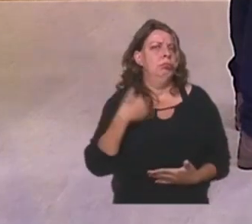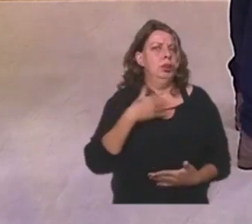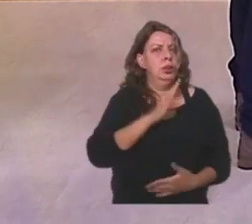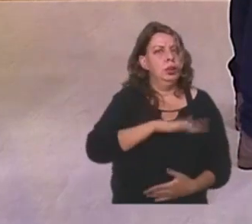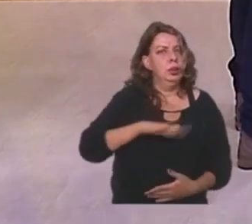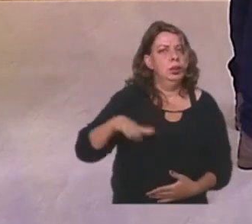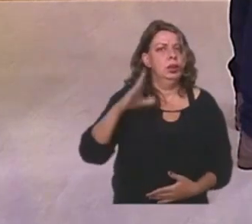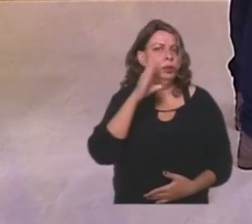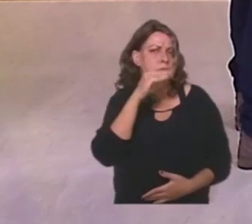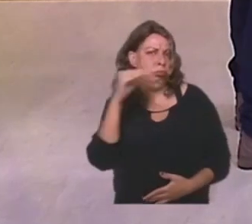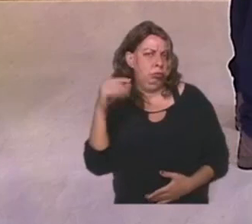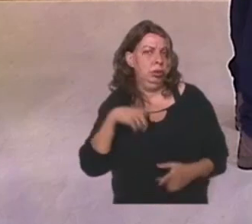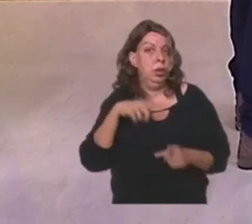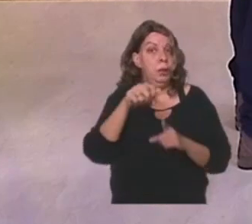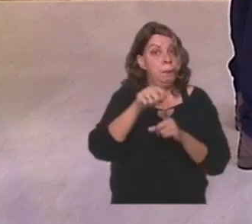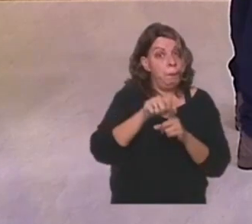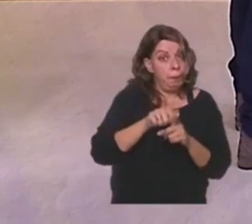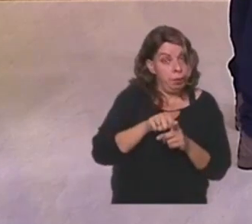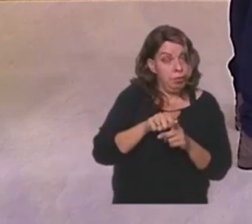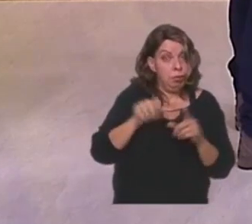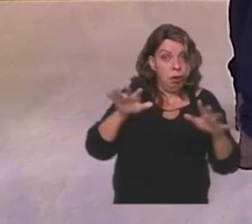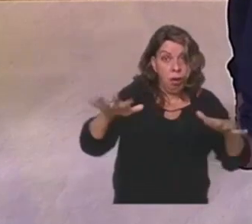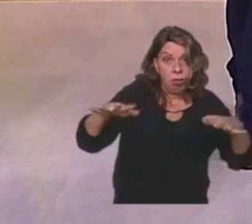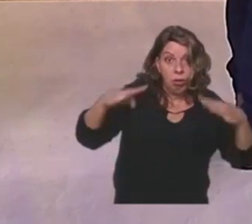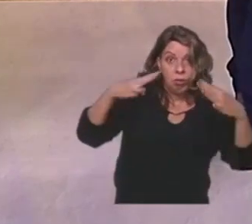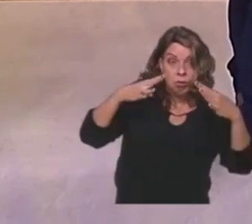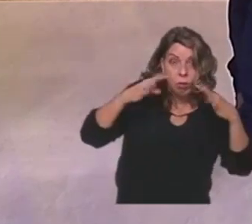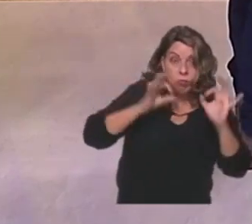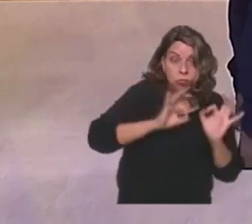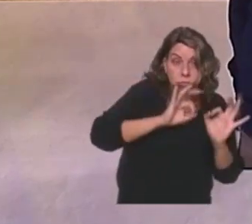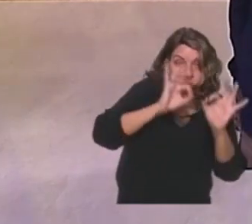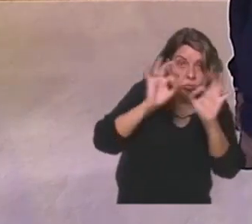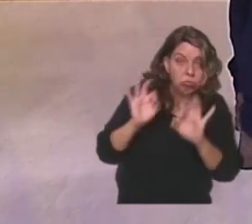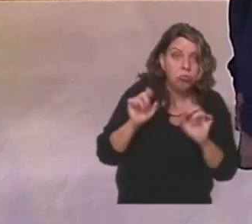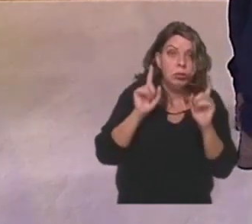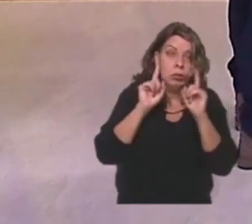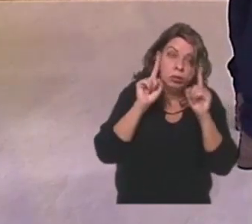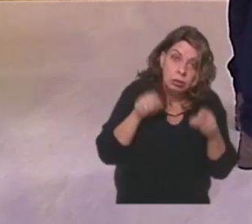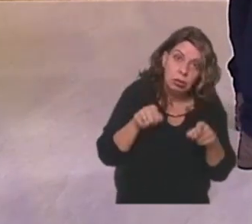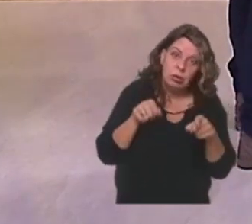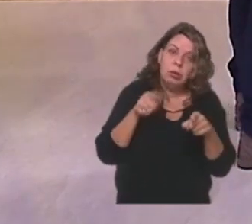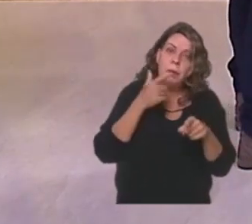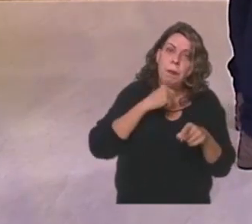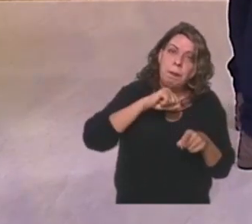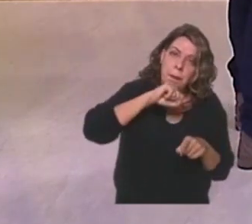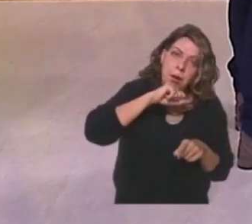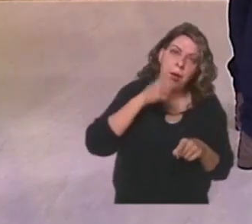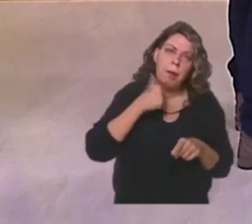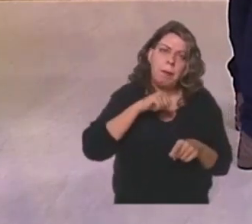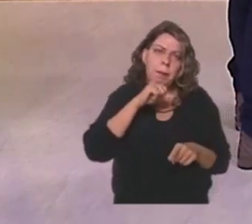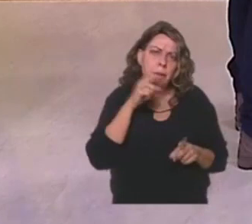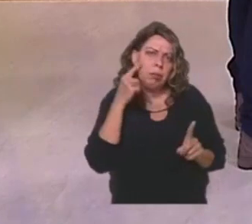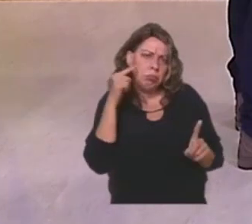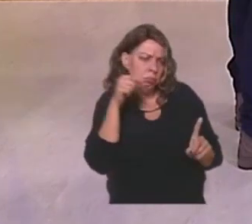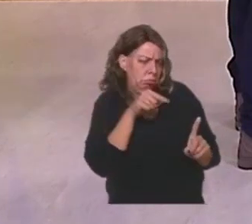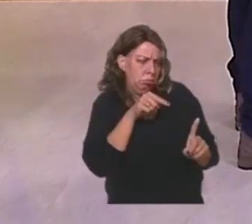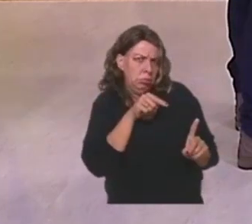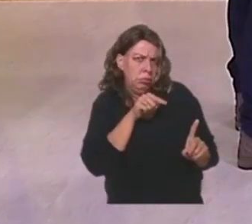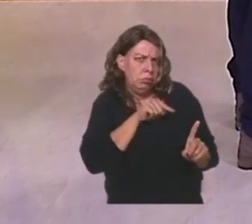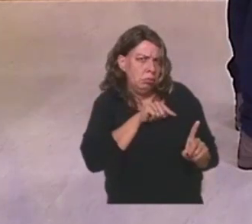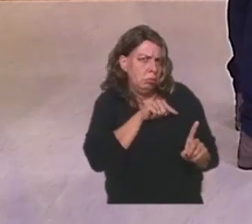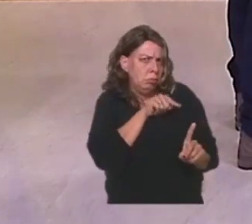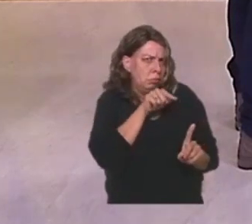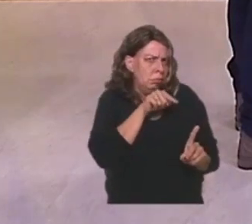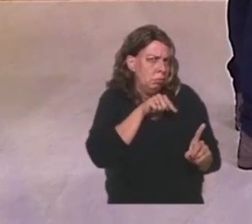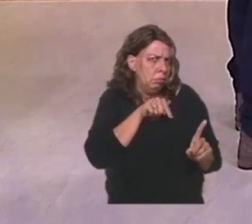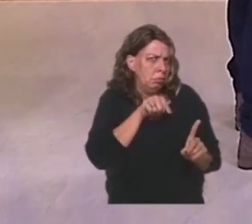a gente deve, né, chamar a atenção aí dos papais, das mamães, para que fiquem mais atentos aos sinais. Vocês que